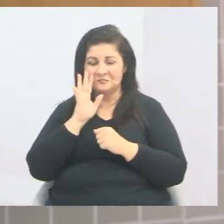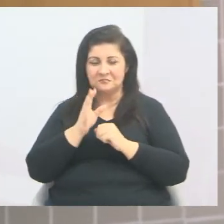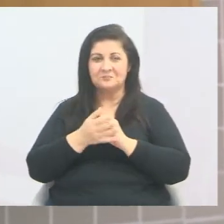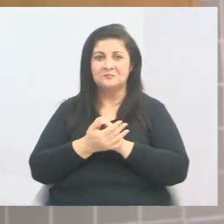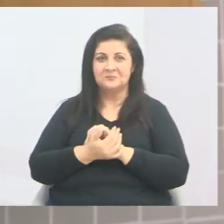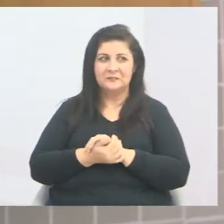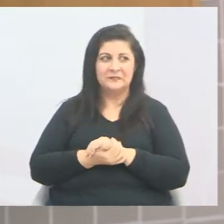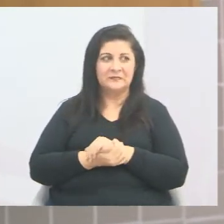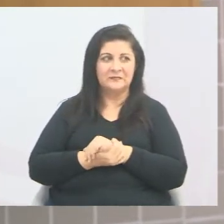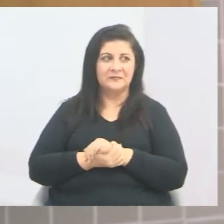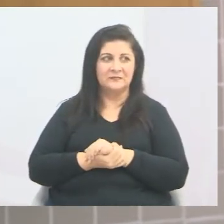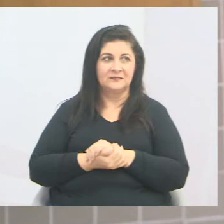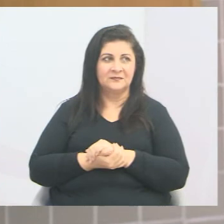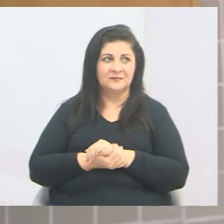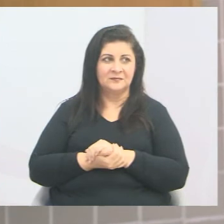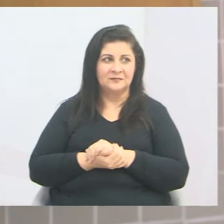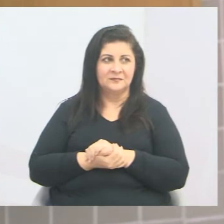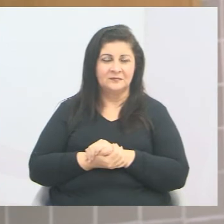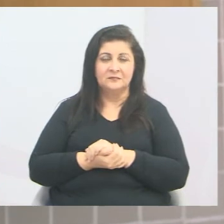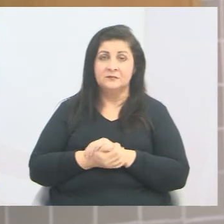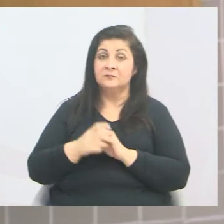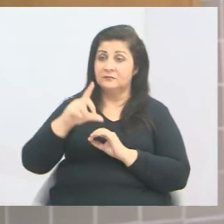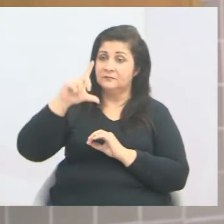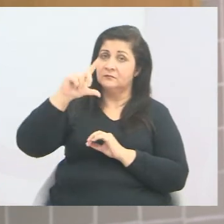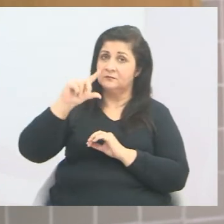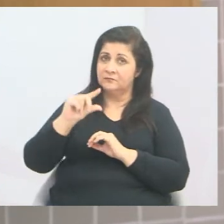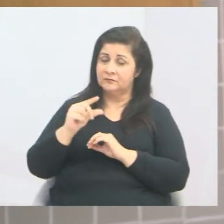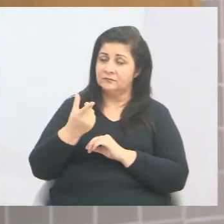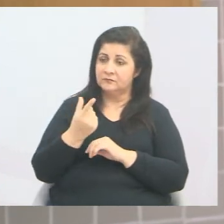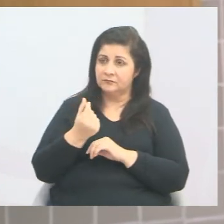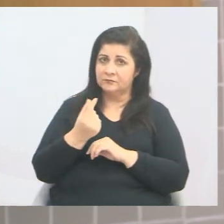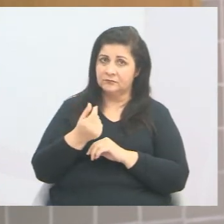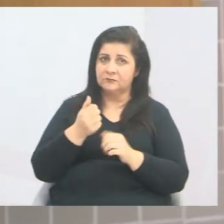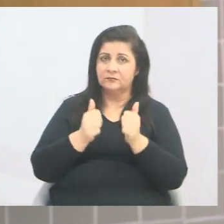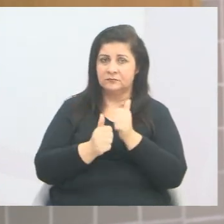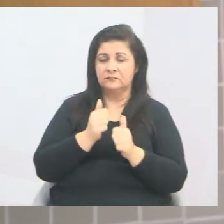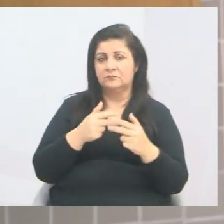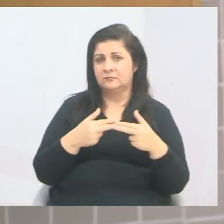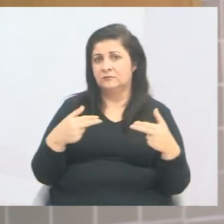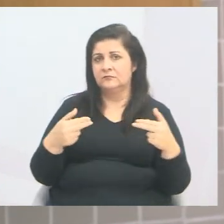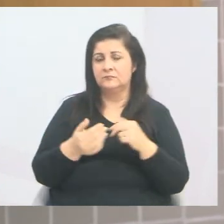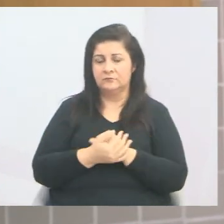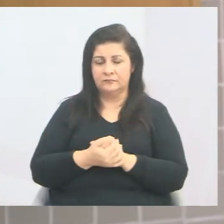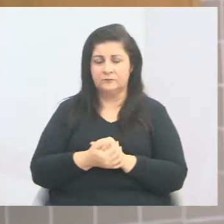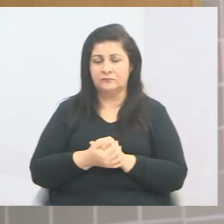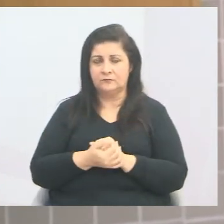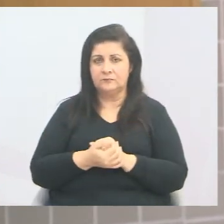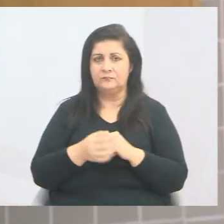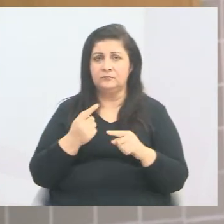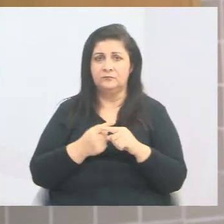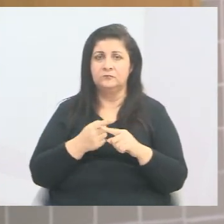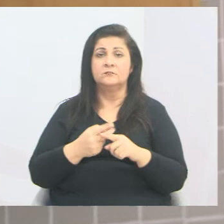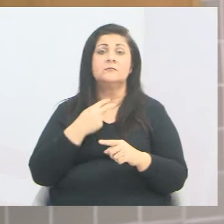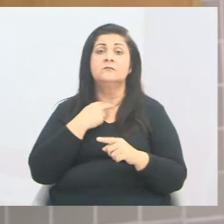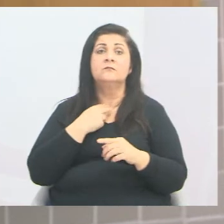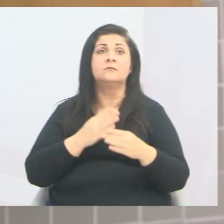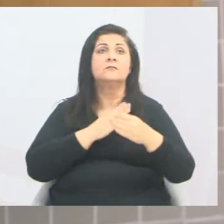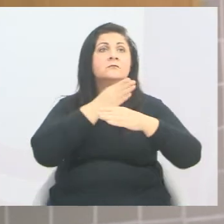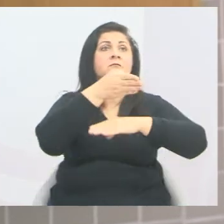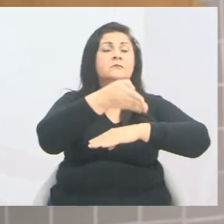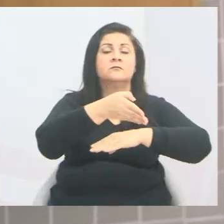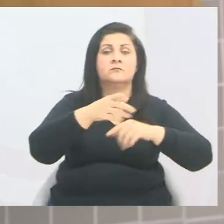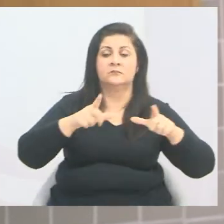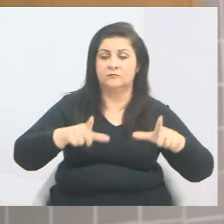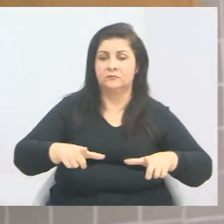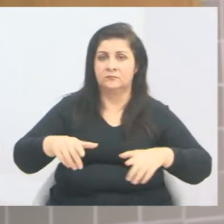casa trancado, né? Então acaba tendo uma redução nesse custeio deles, devido também a essa não poder, né, estar